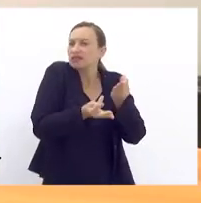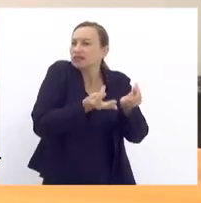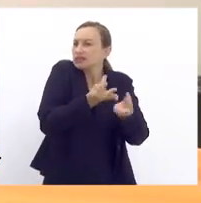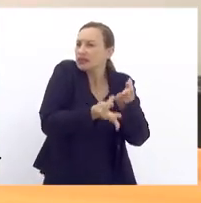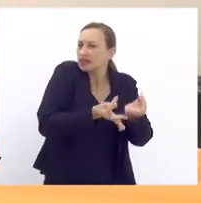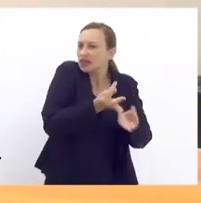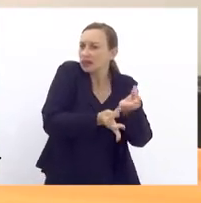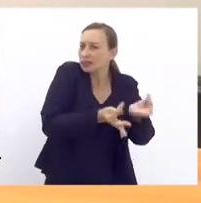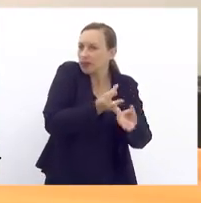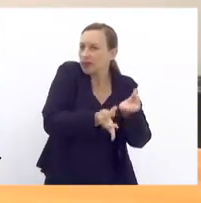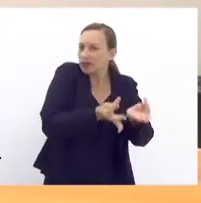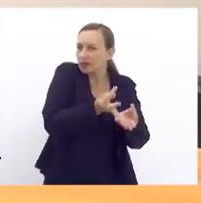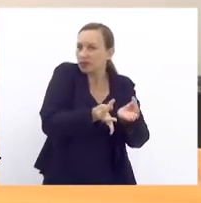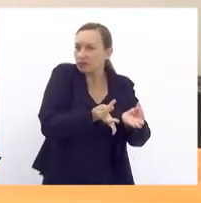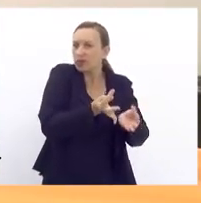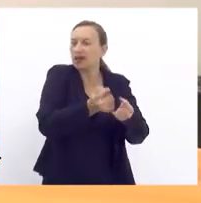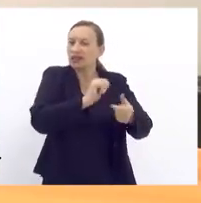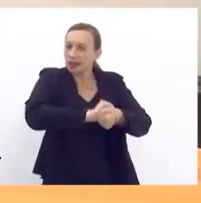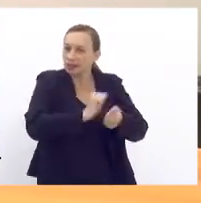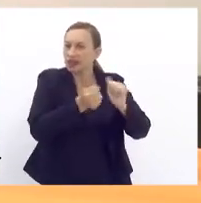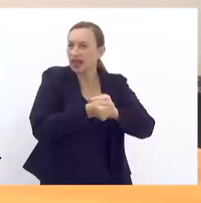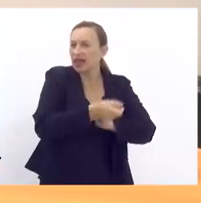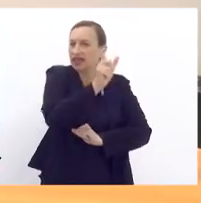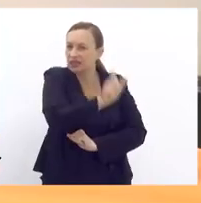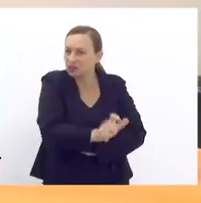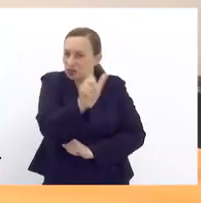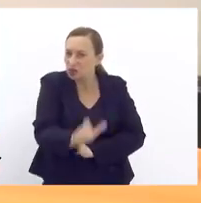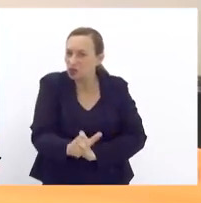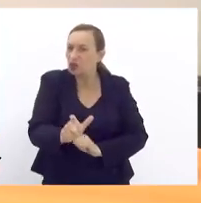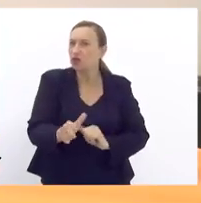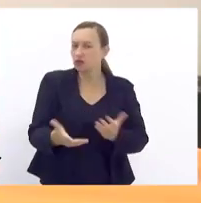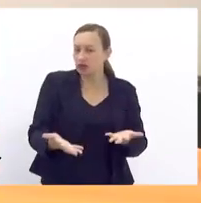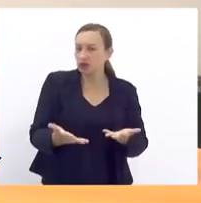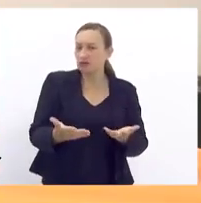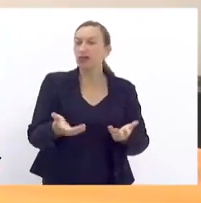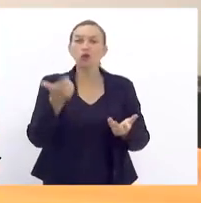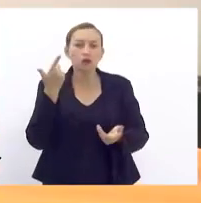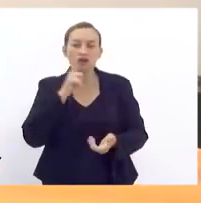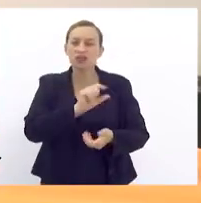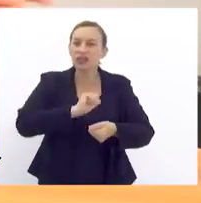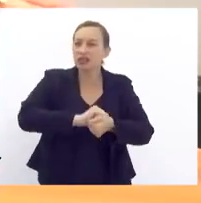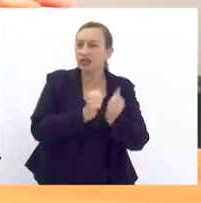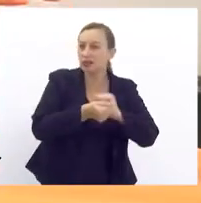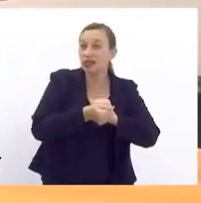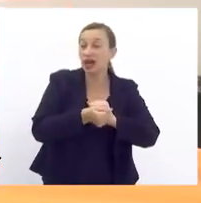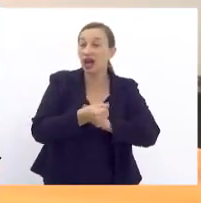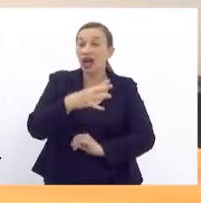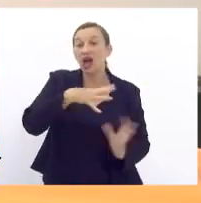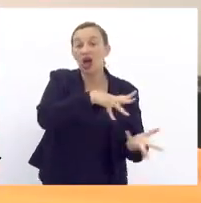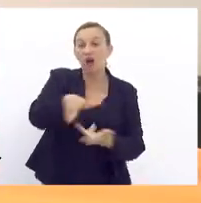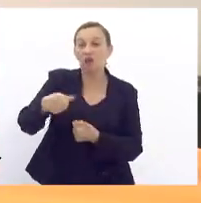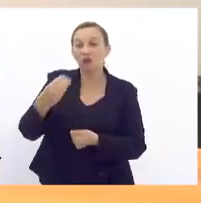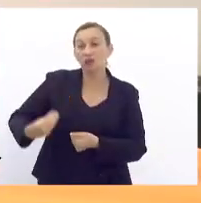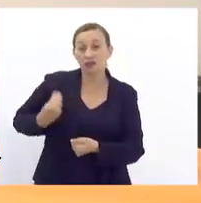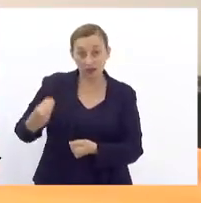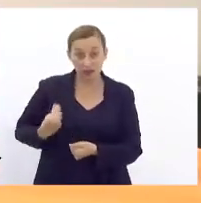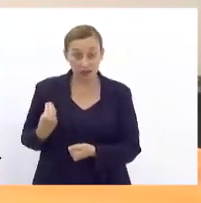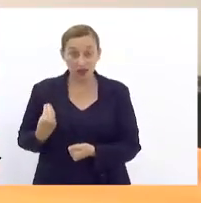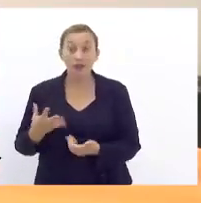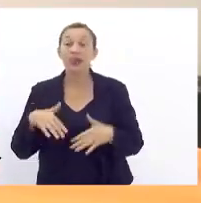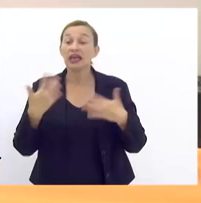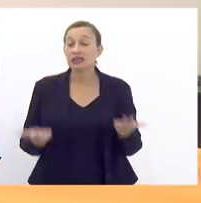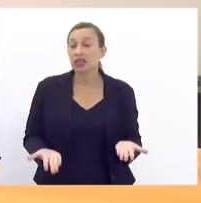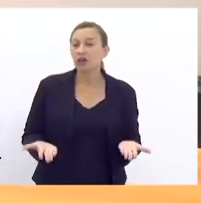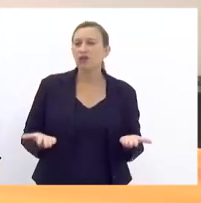para que elas possam se promover se adaptar ao mundo né que elas vão viver adorarvantes então